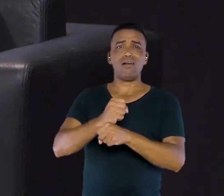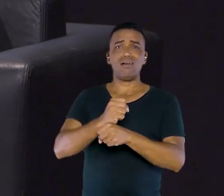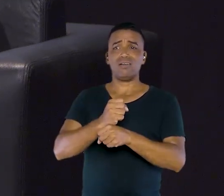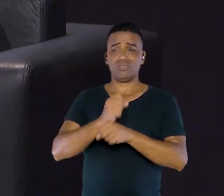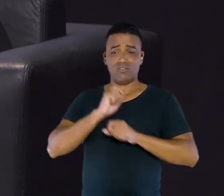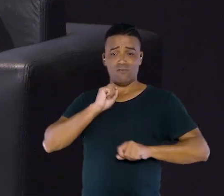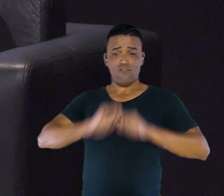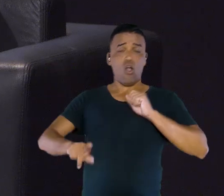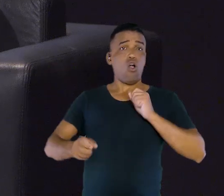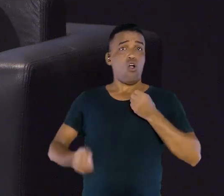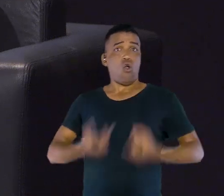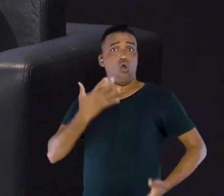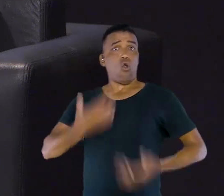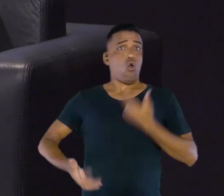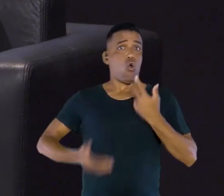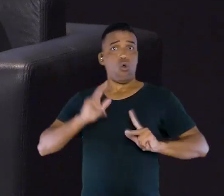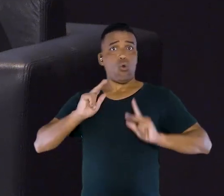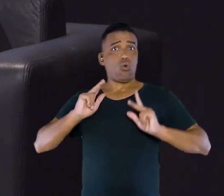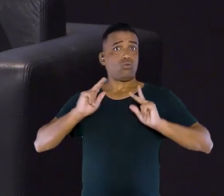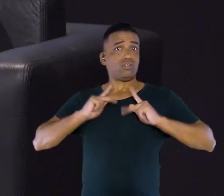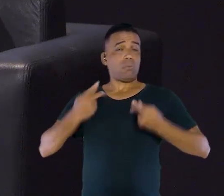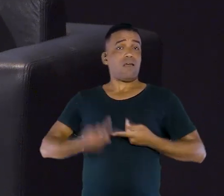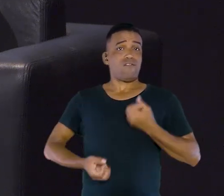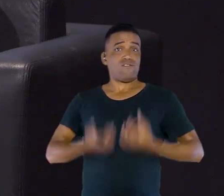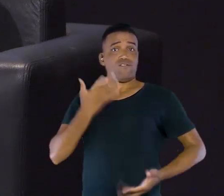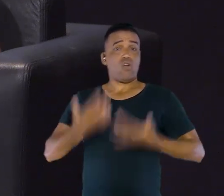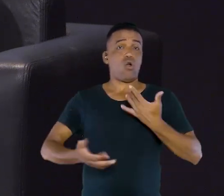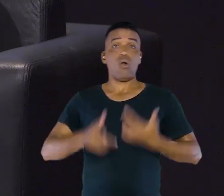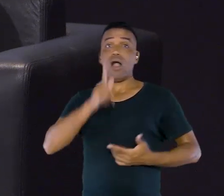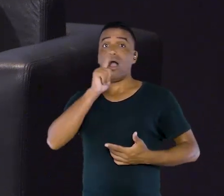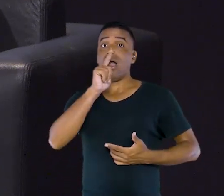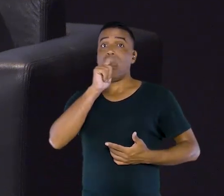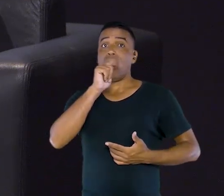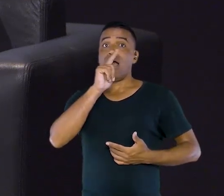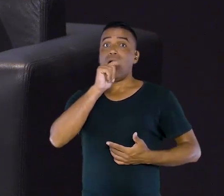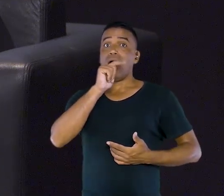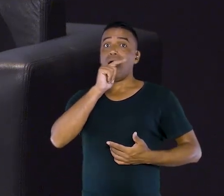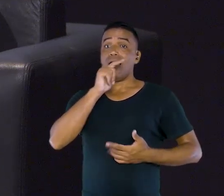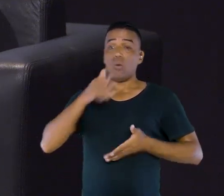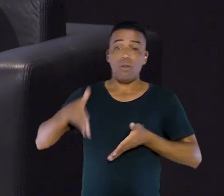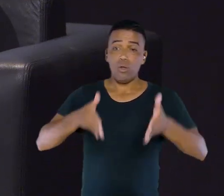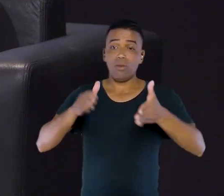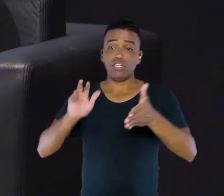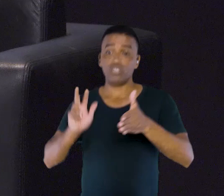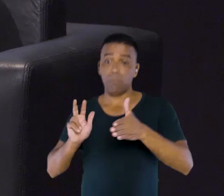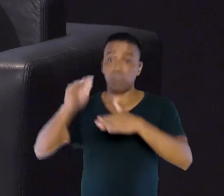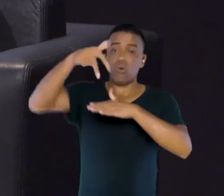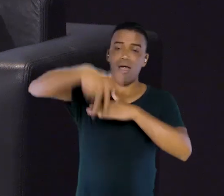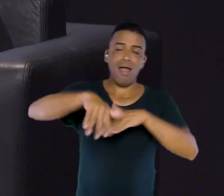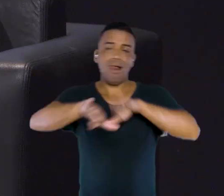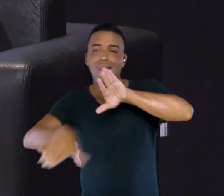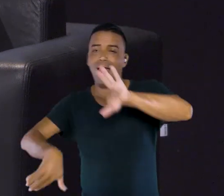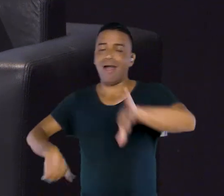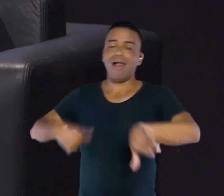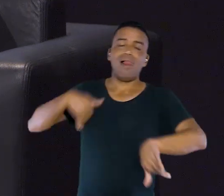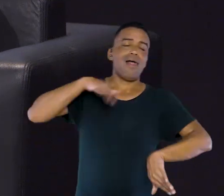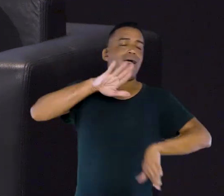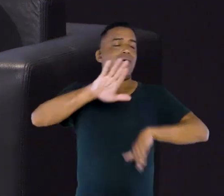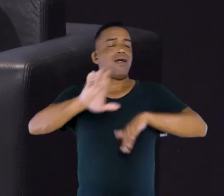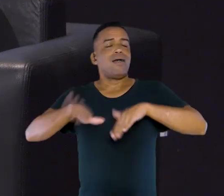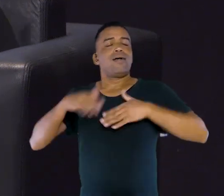pegar fogo, o ser humano vai pegar fogo. A gente não vai ter um rio para a gente pular e